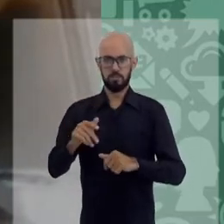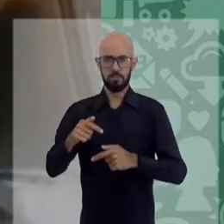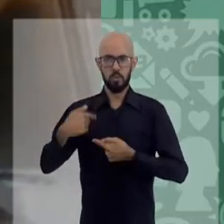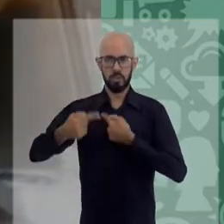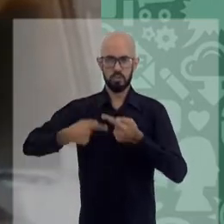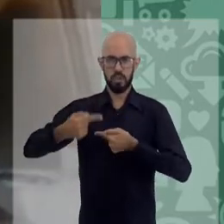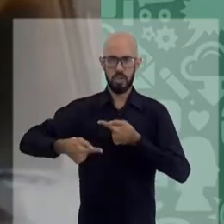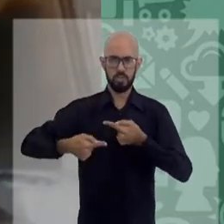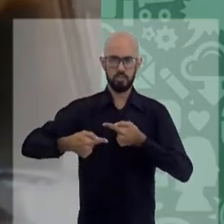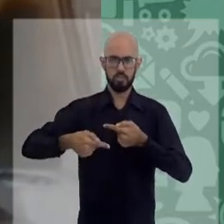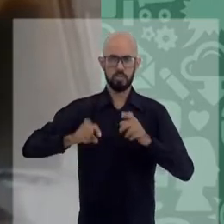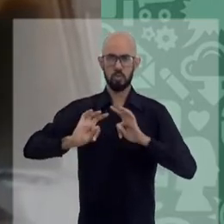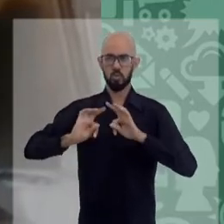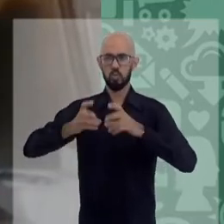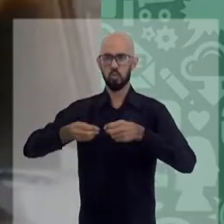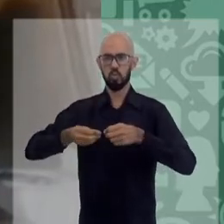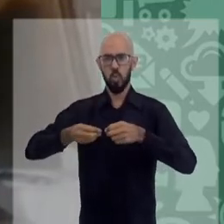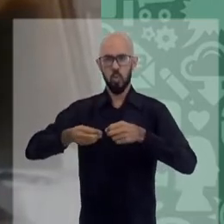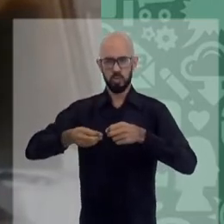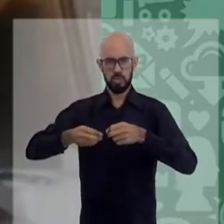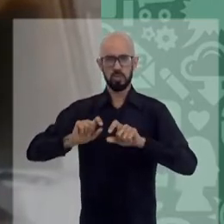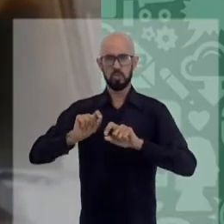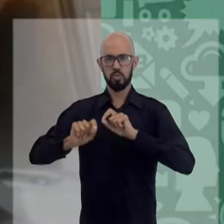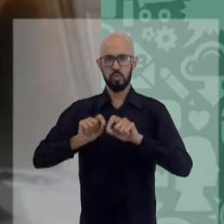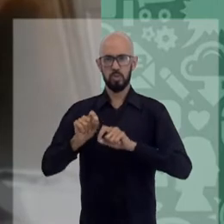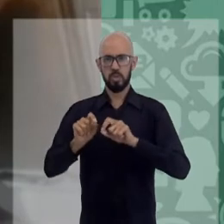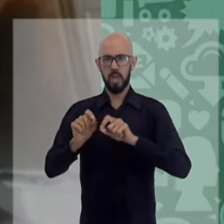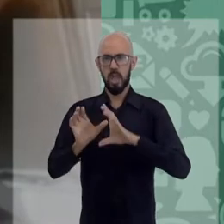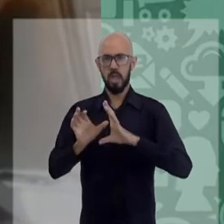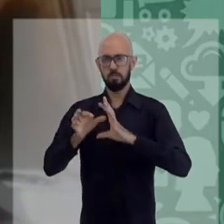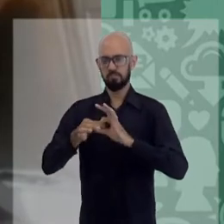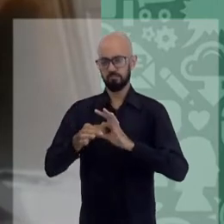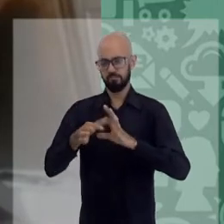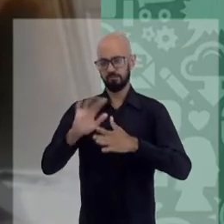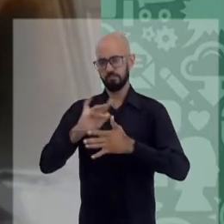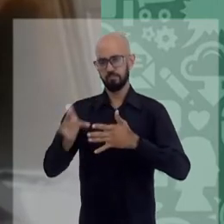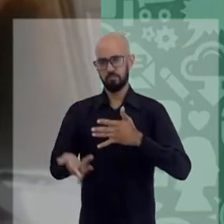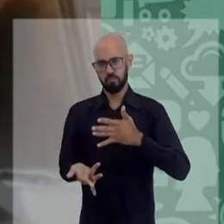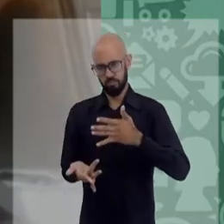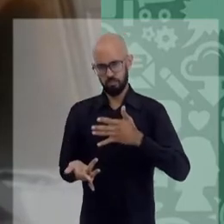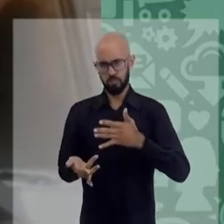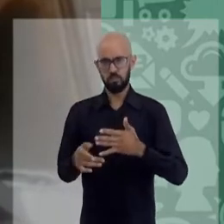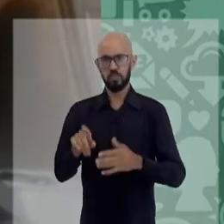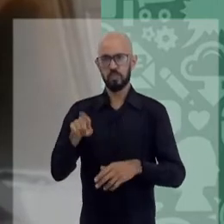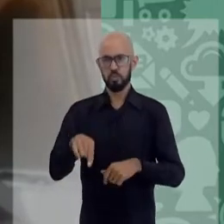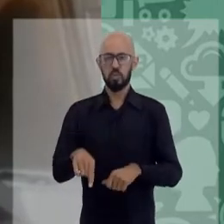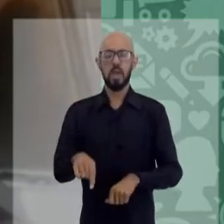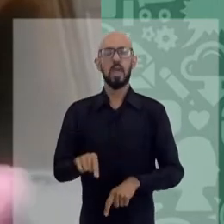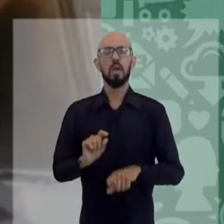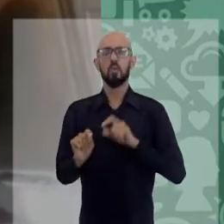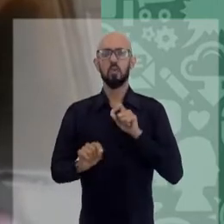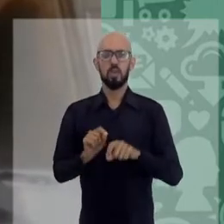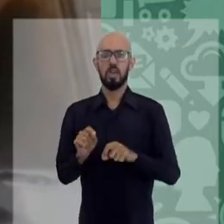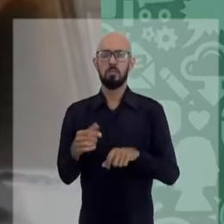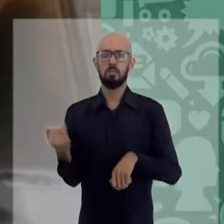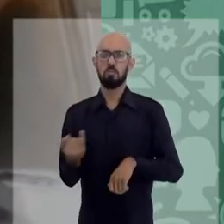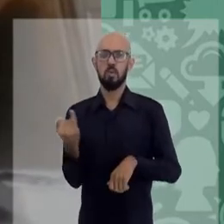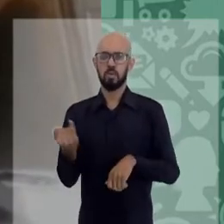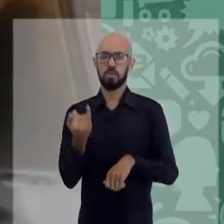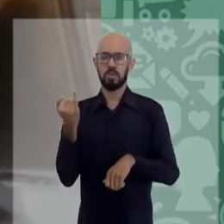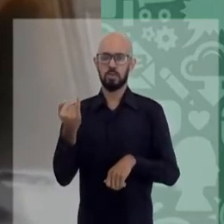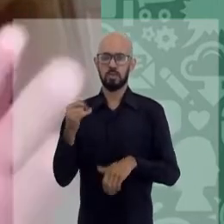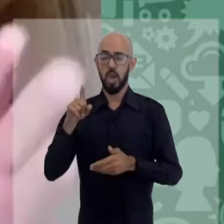relações estão totalmente mediadas pelas redes sociais. Então, esse é um ponto, quer dizer, passa a